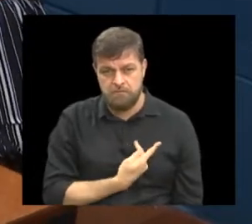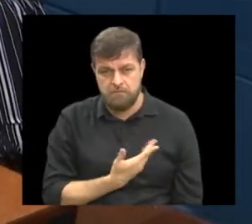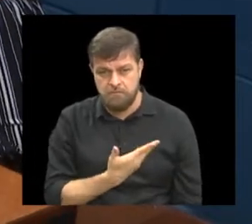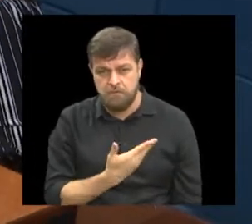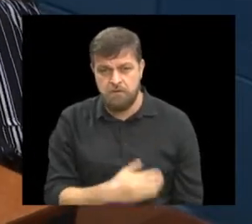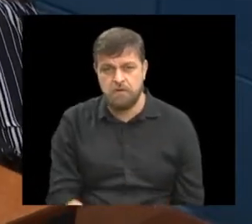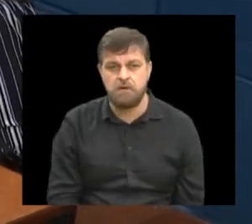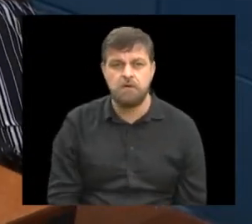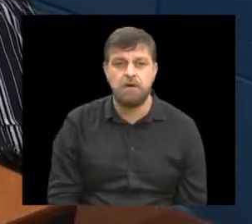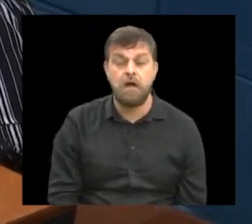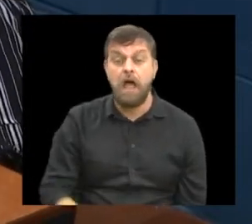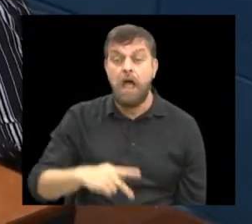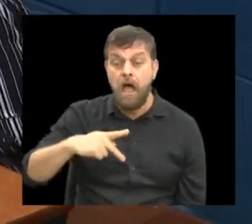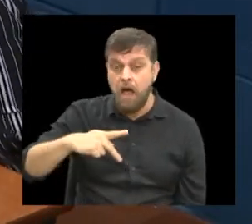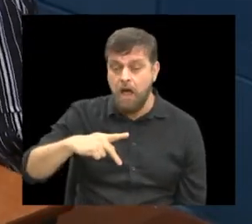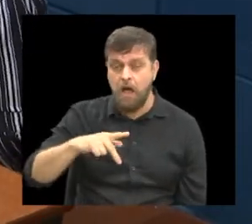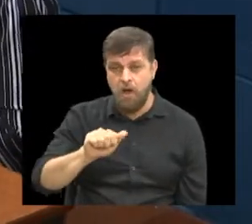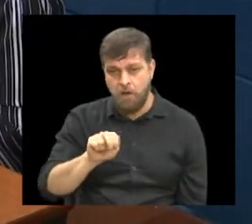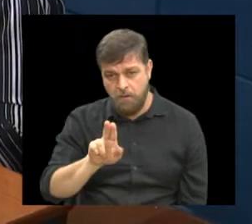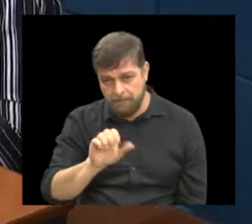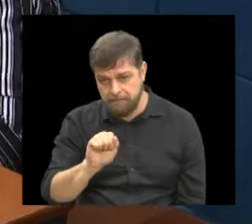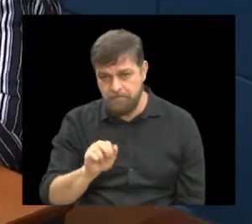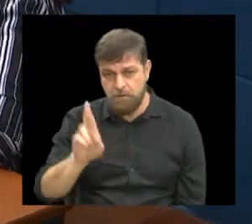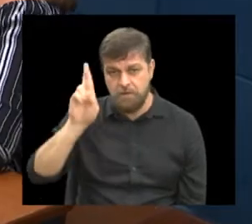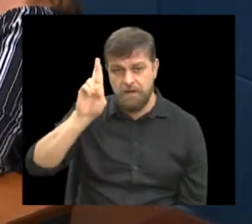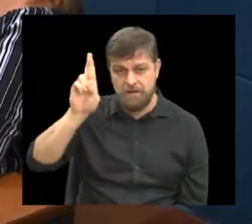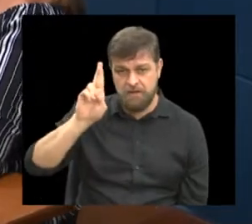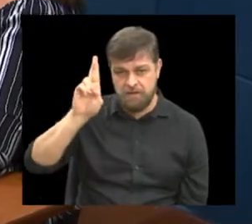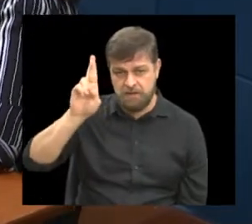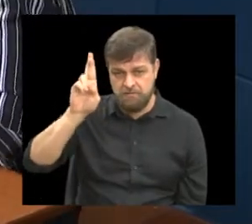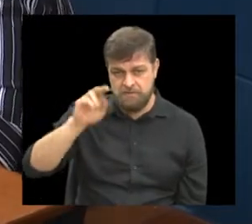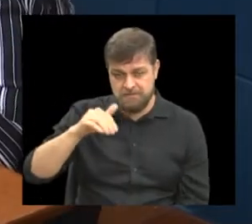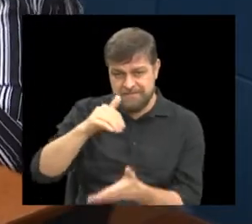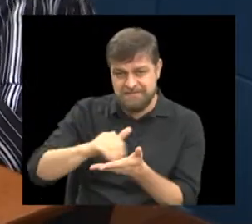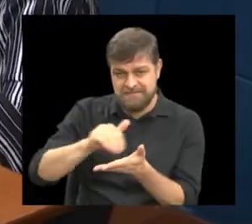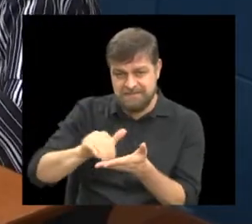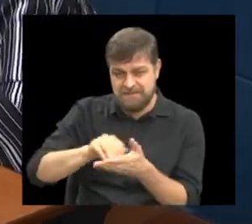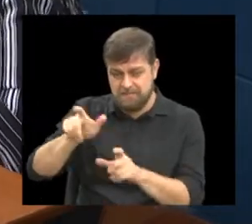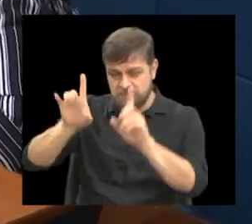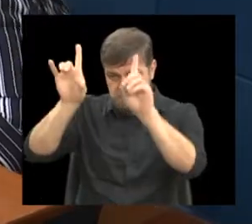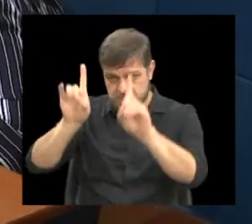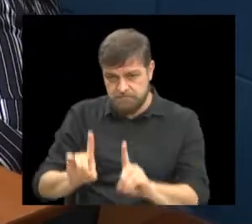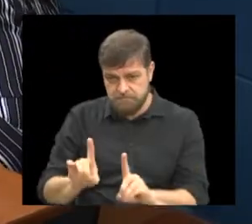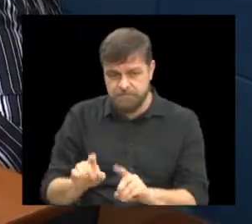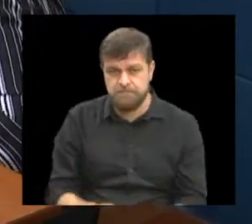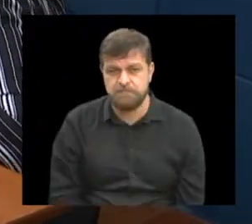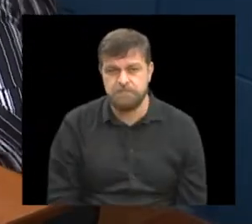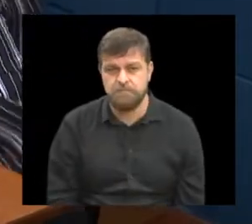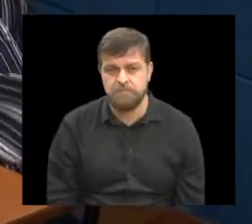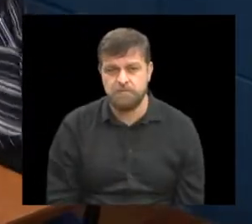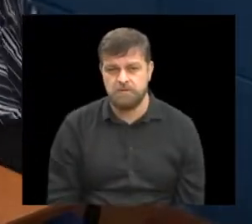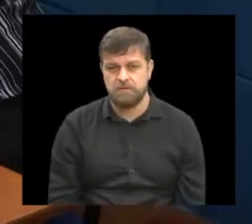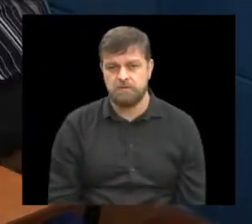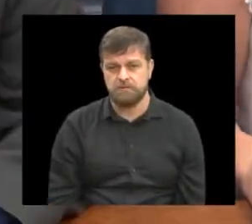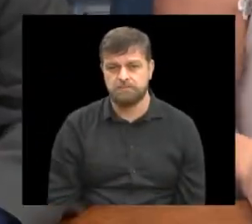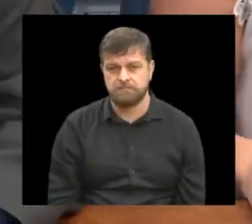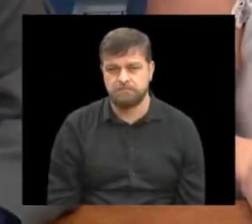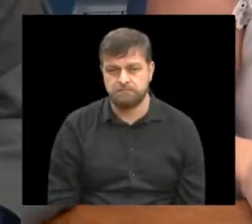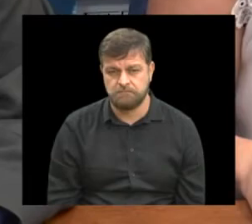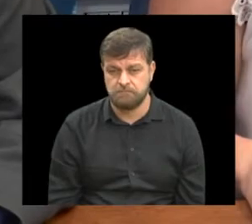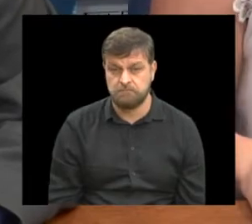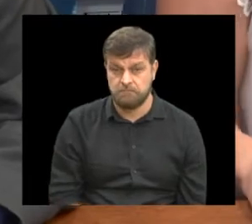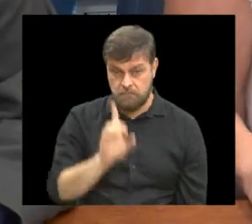pela presença. O Paulo é representando a nossa secretária das pessoas com deficiência e mobilidade reduzida, que